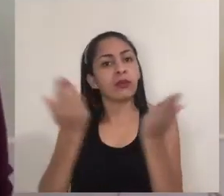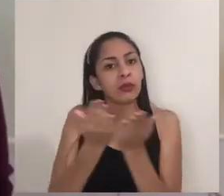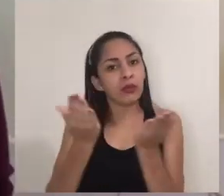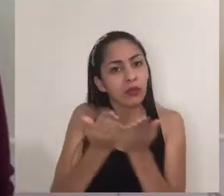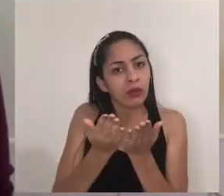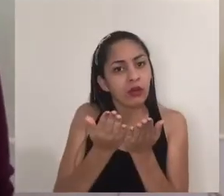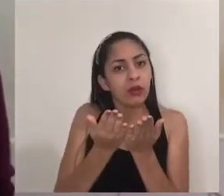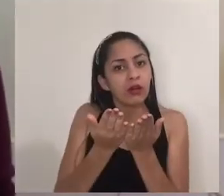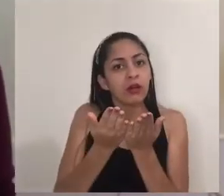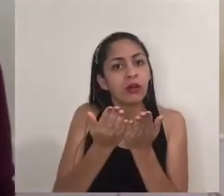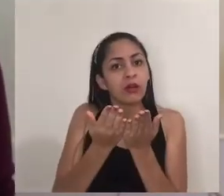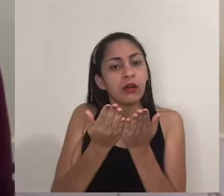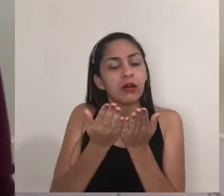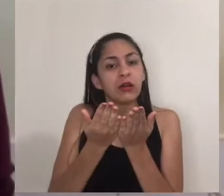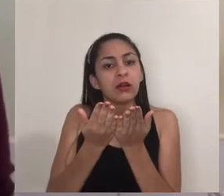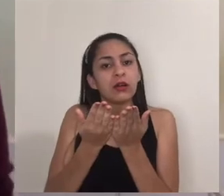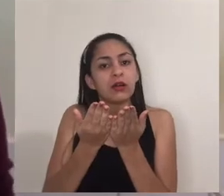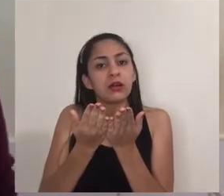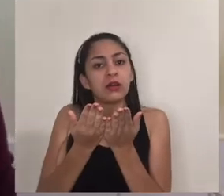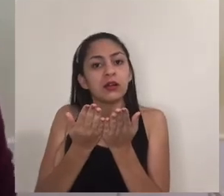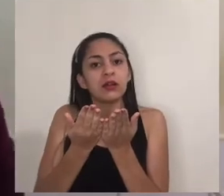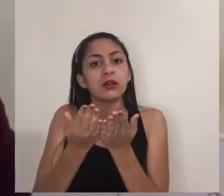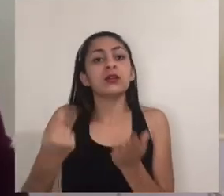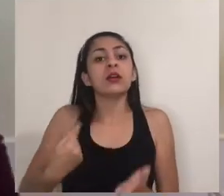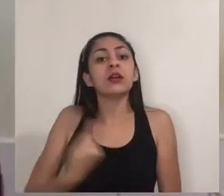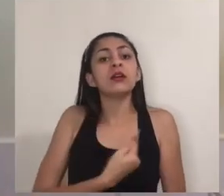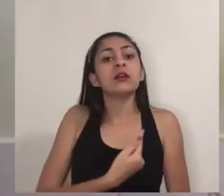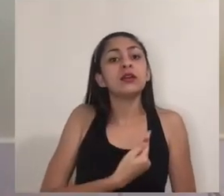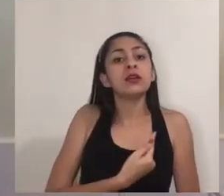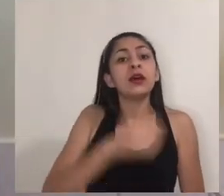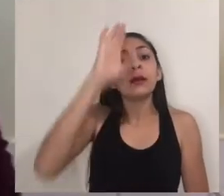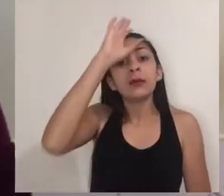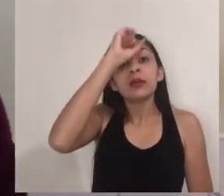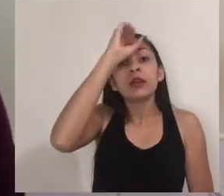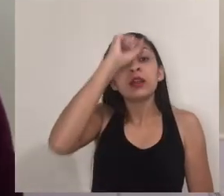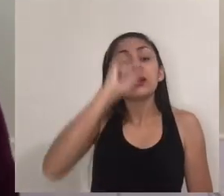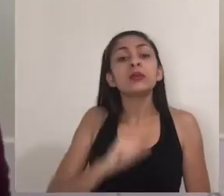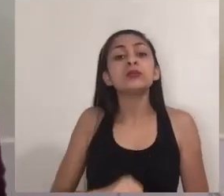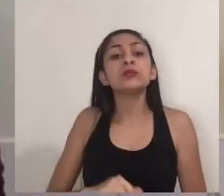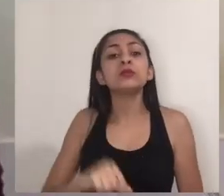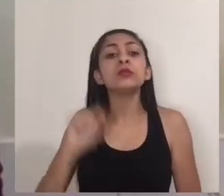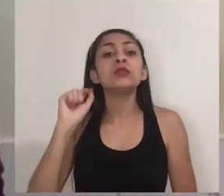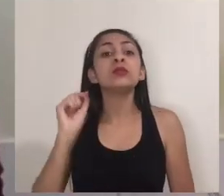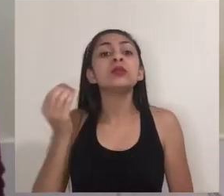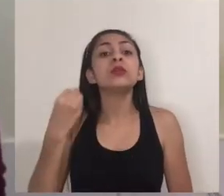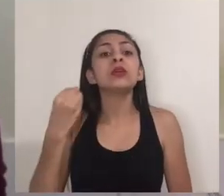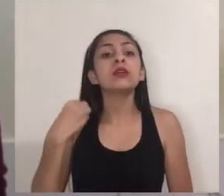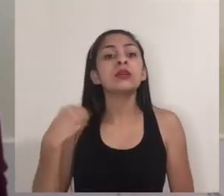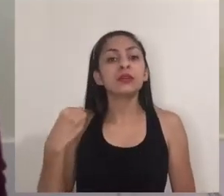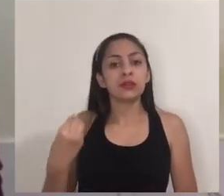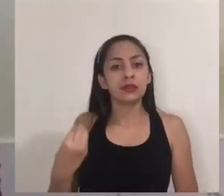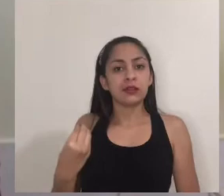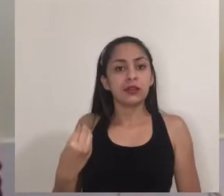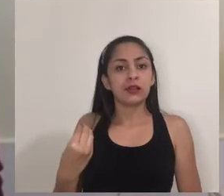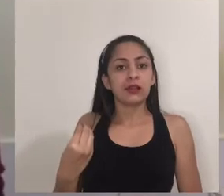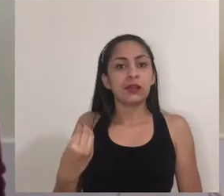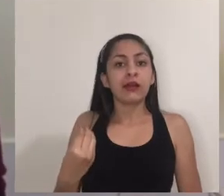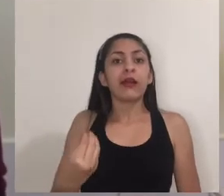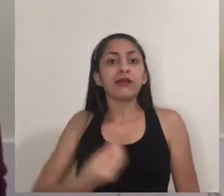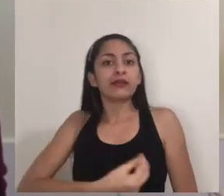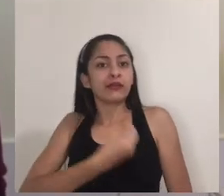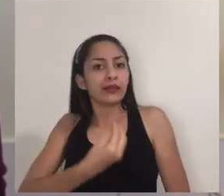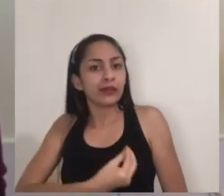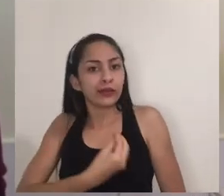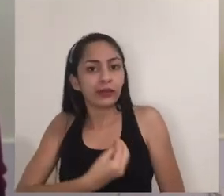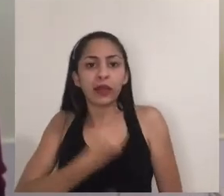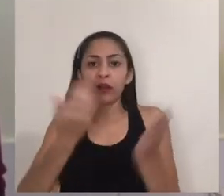nós aprendemos sobre o quanto a caminhada cristã não nos torna